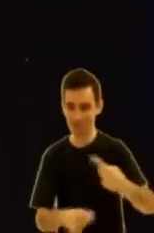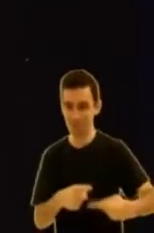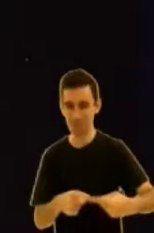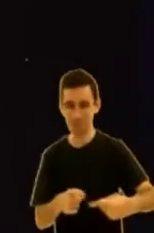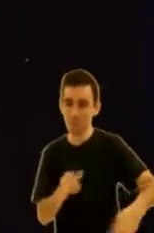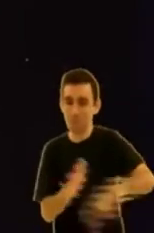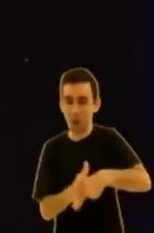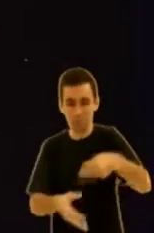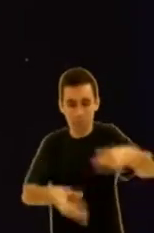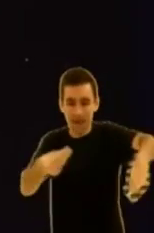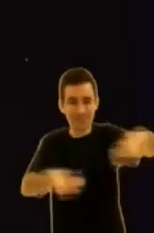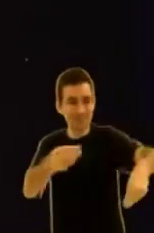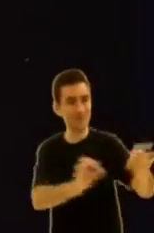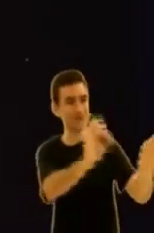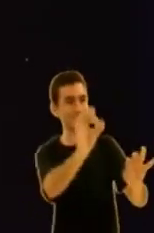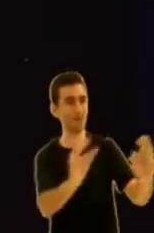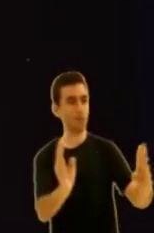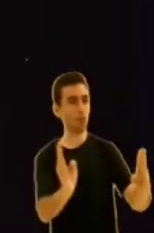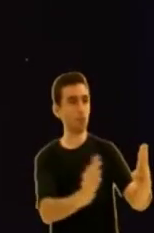na cabeça de quem não...